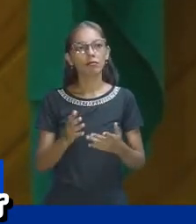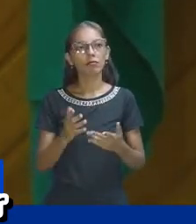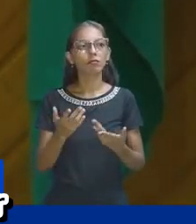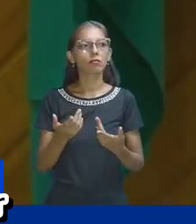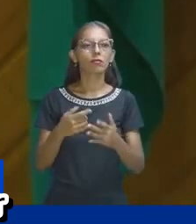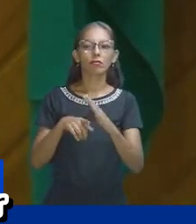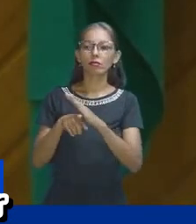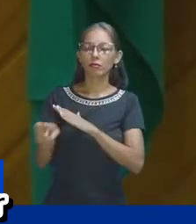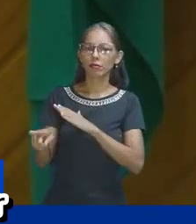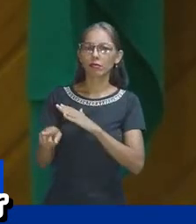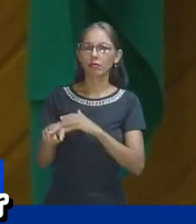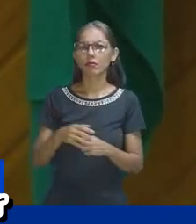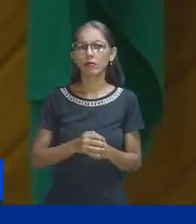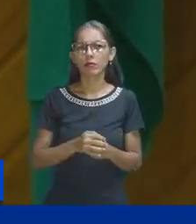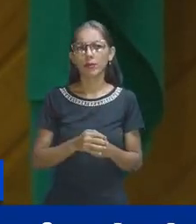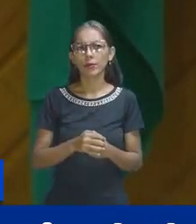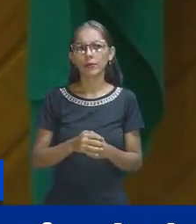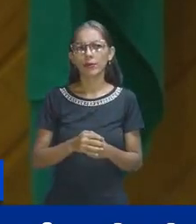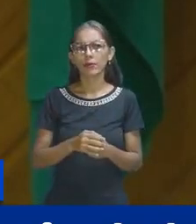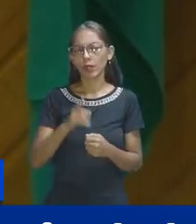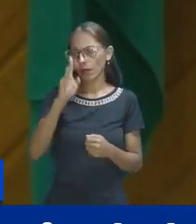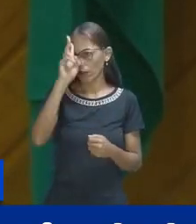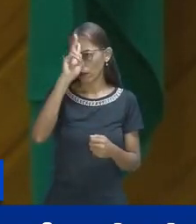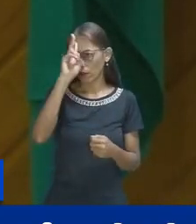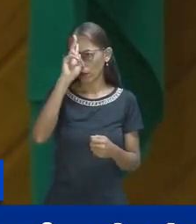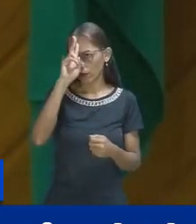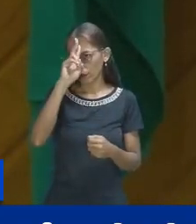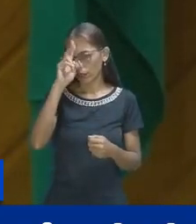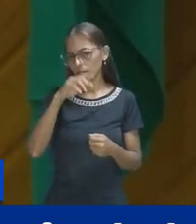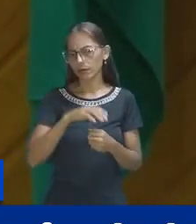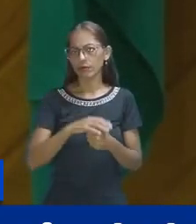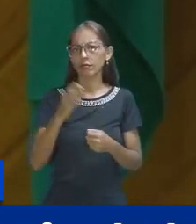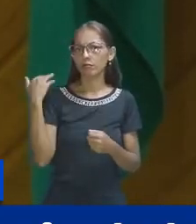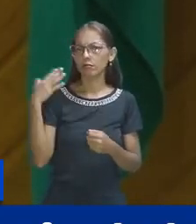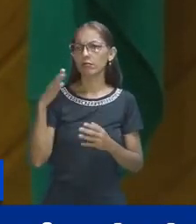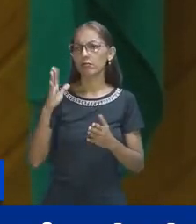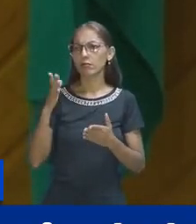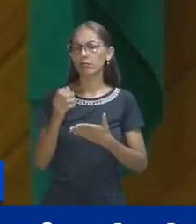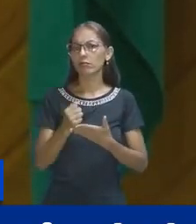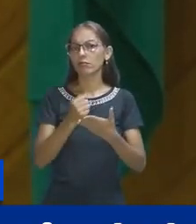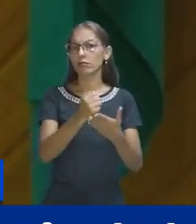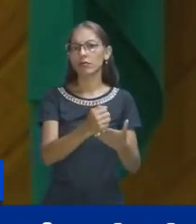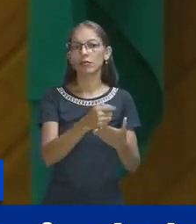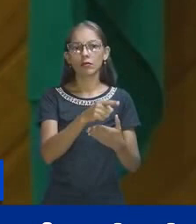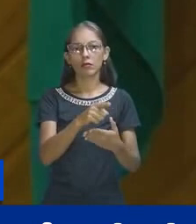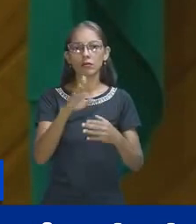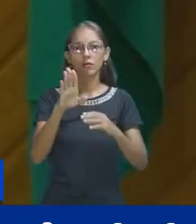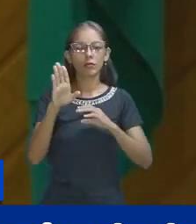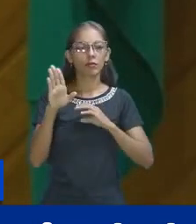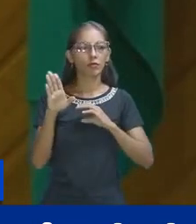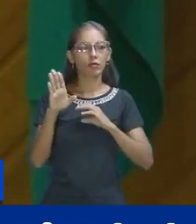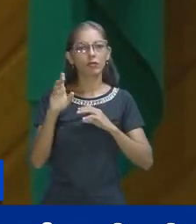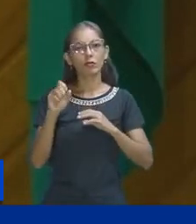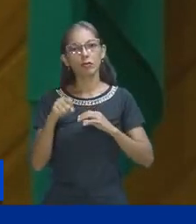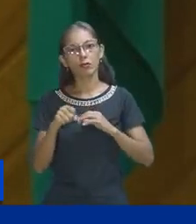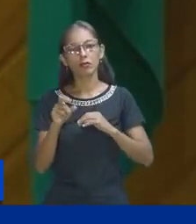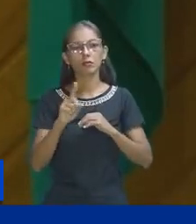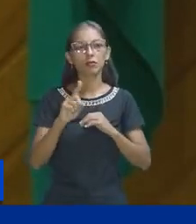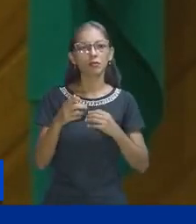que estava apoiando de alguma forma, apoiando a campanha dele? E a testemunha, o delegado, respondeu sim,